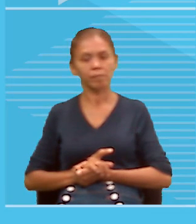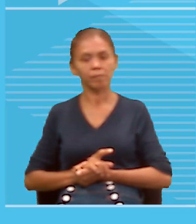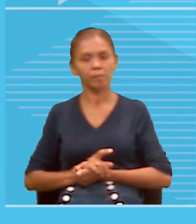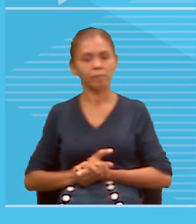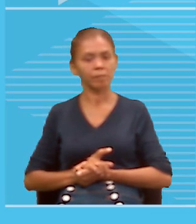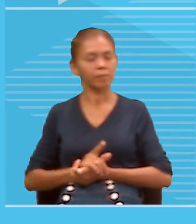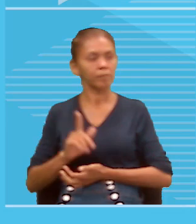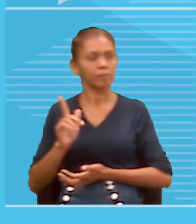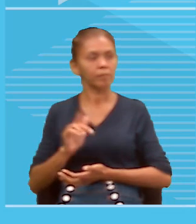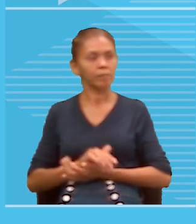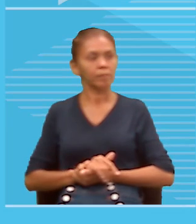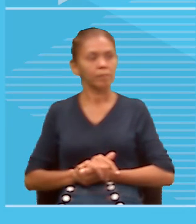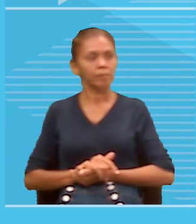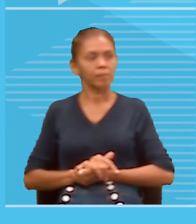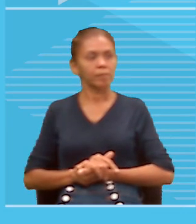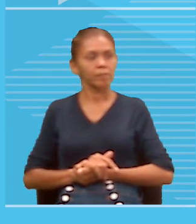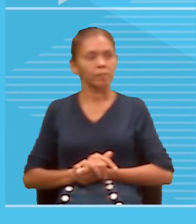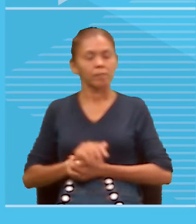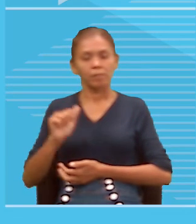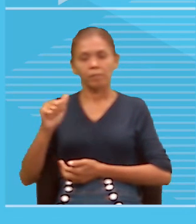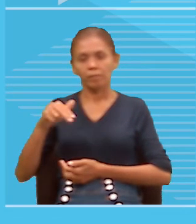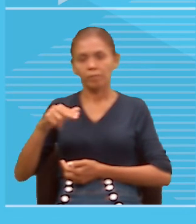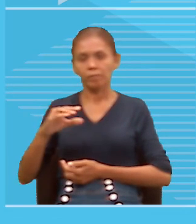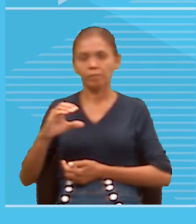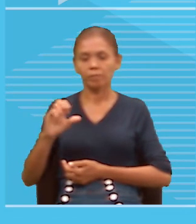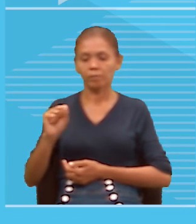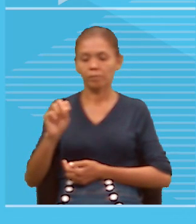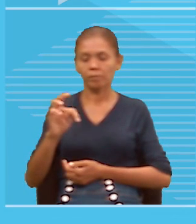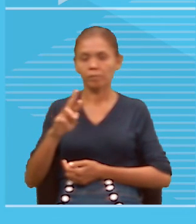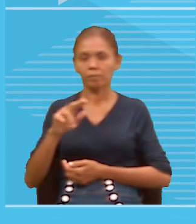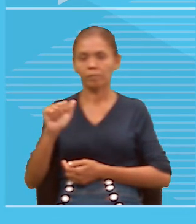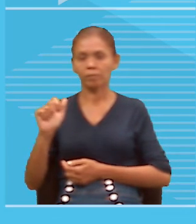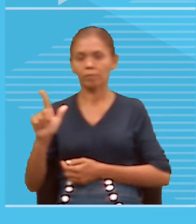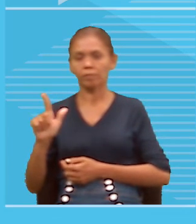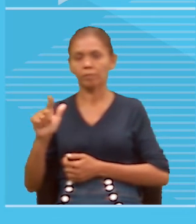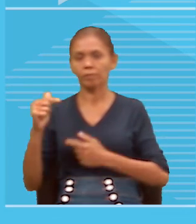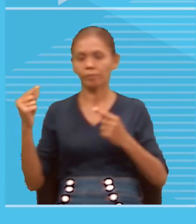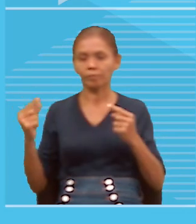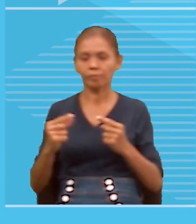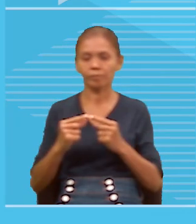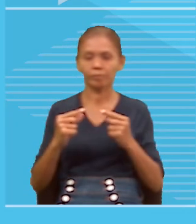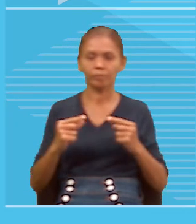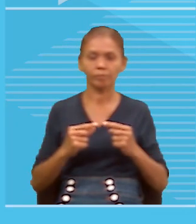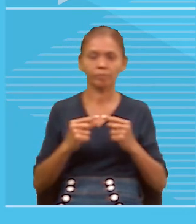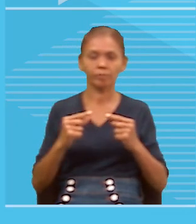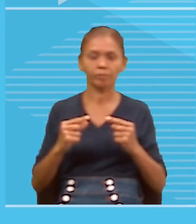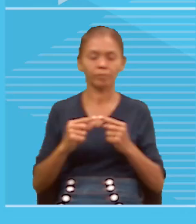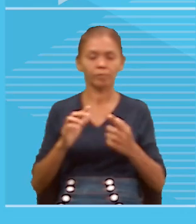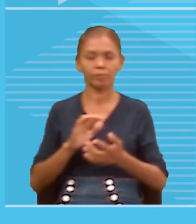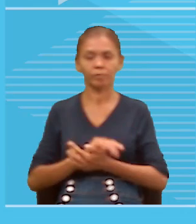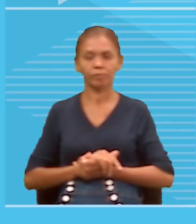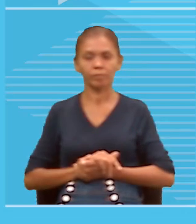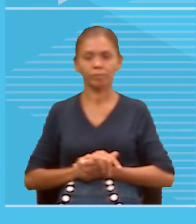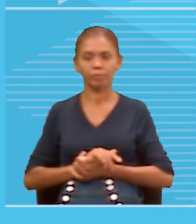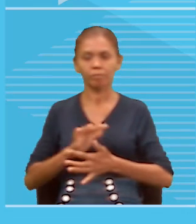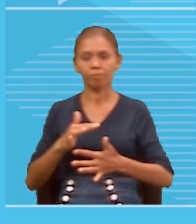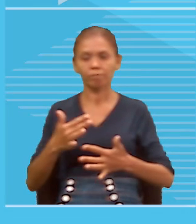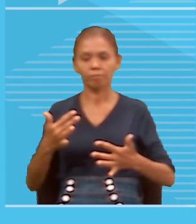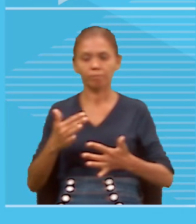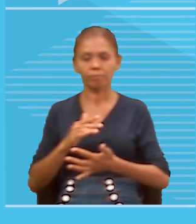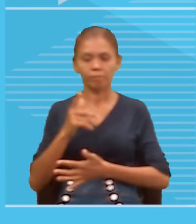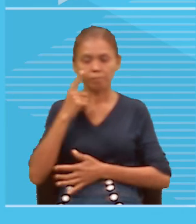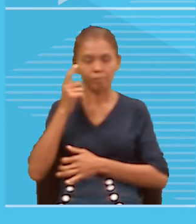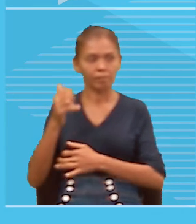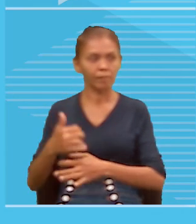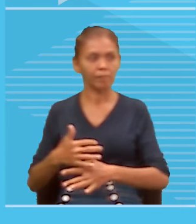cestral quem chama de elo né que é o que faz a ligação entre esses graus de parentescos né então professora